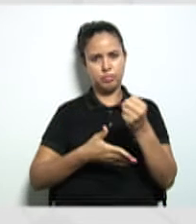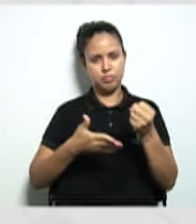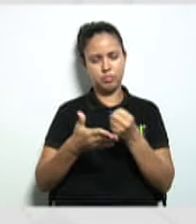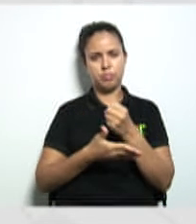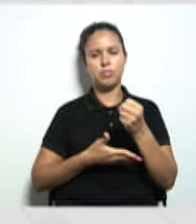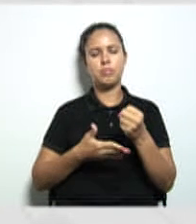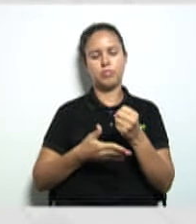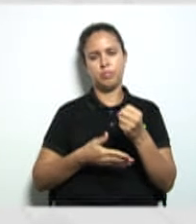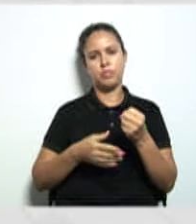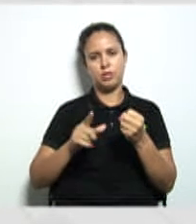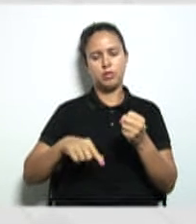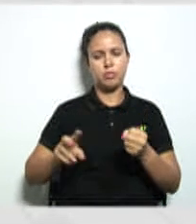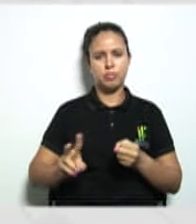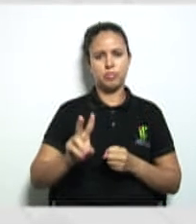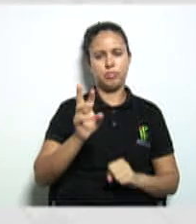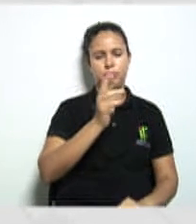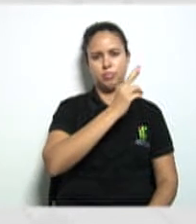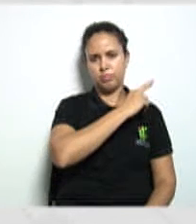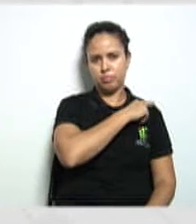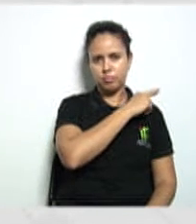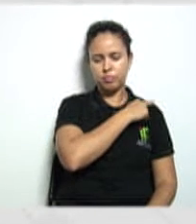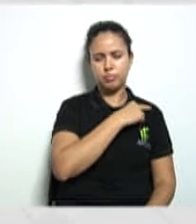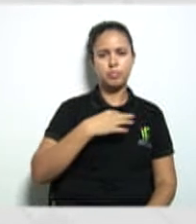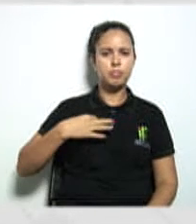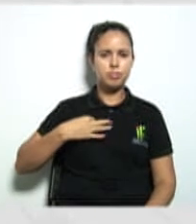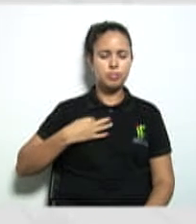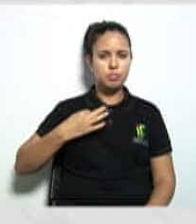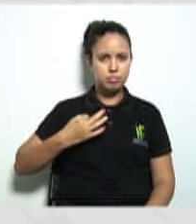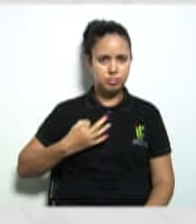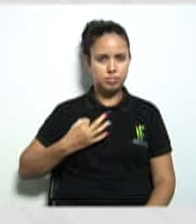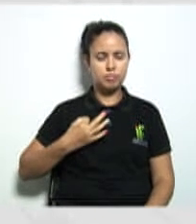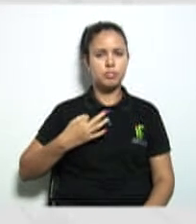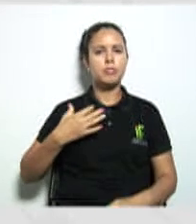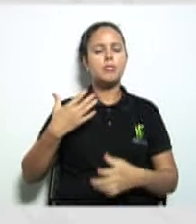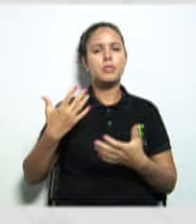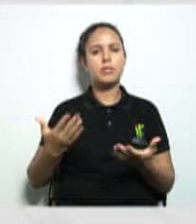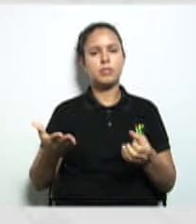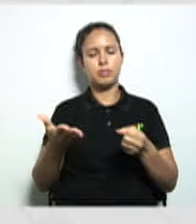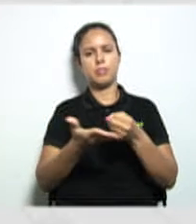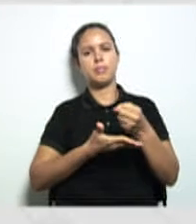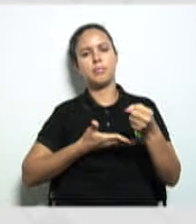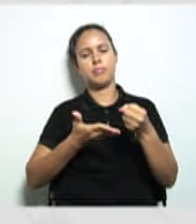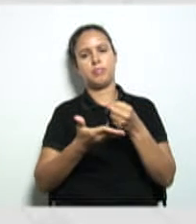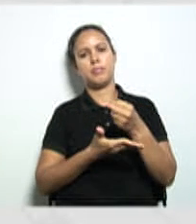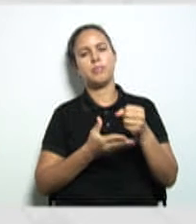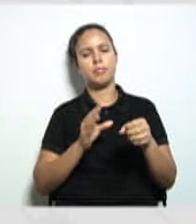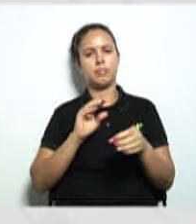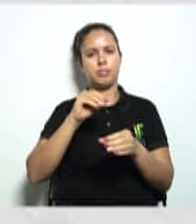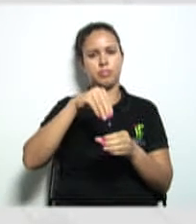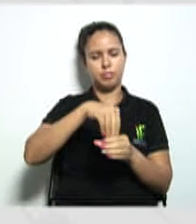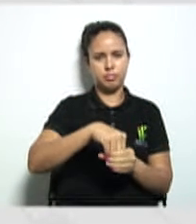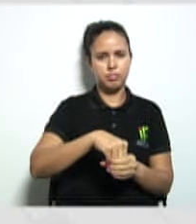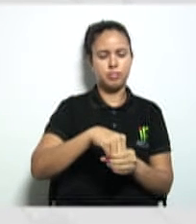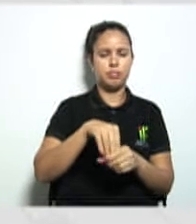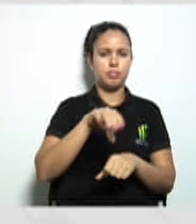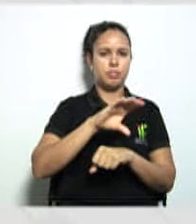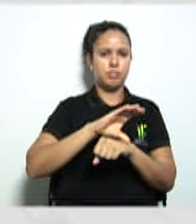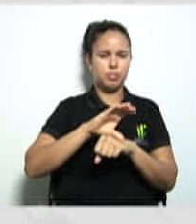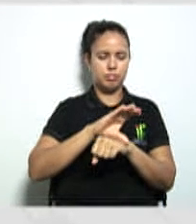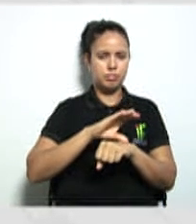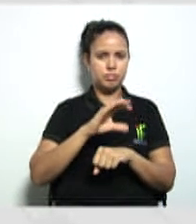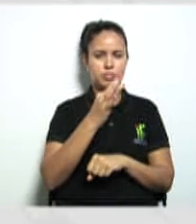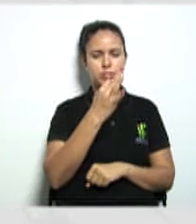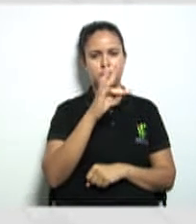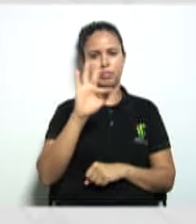da responsabilidade e da solidariedade. Esse princípio ele está contemplado na nossa Constituição Federal,